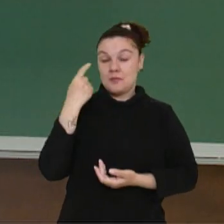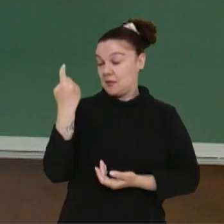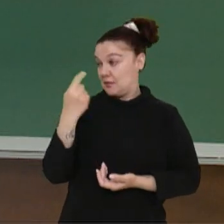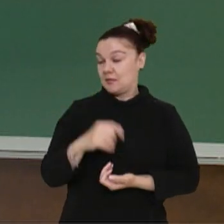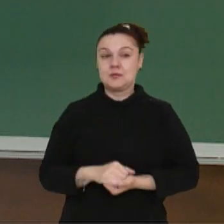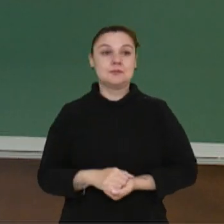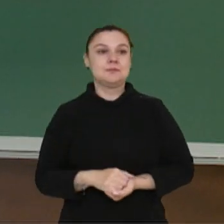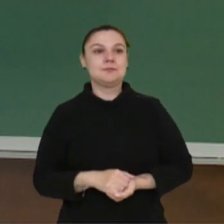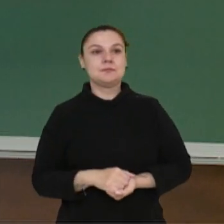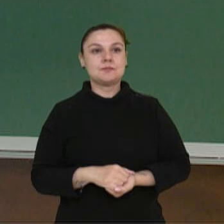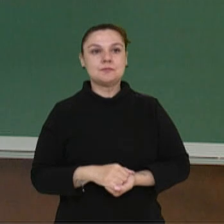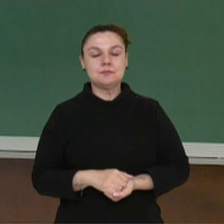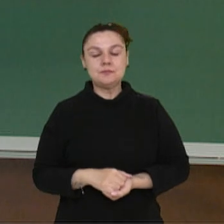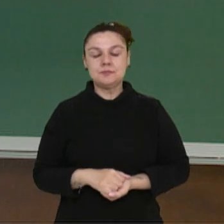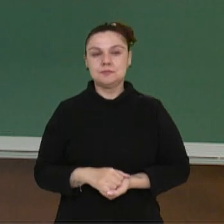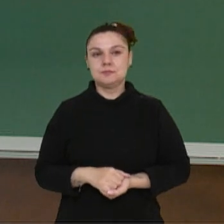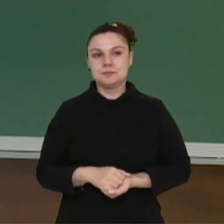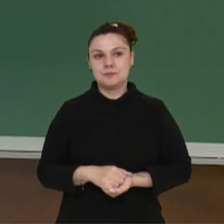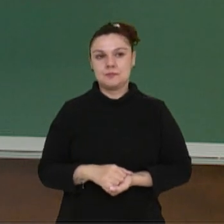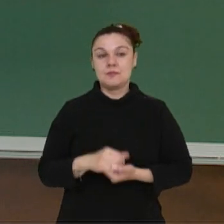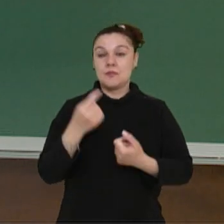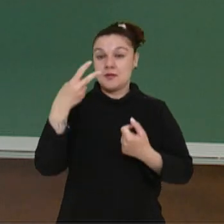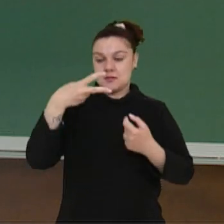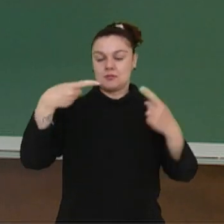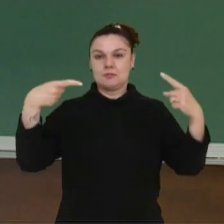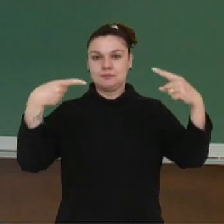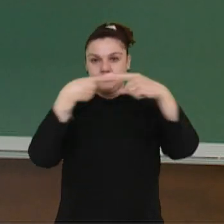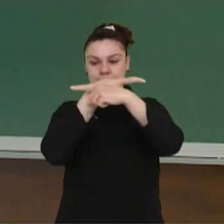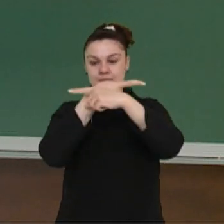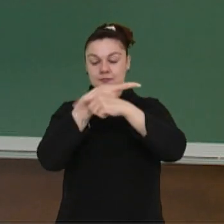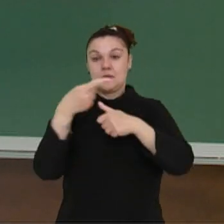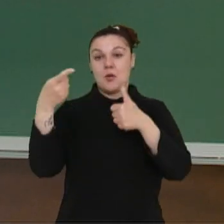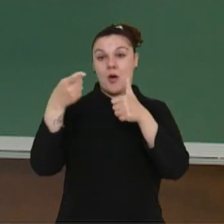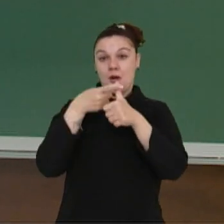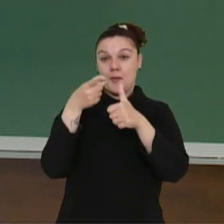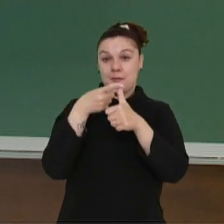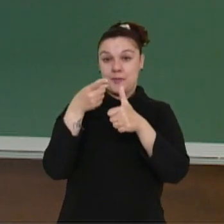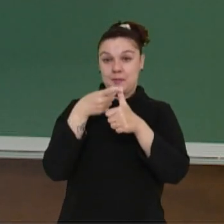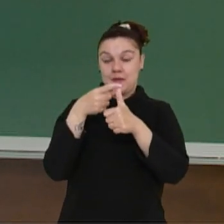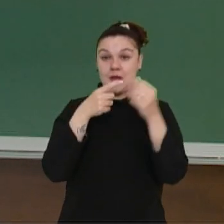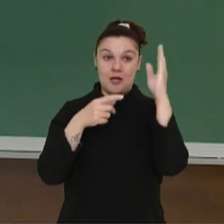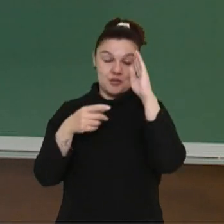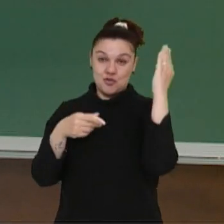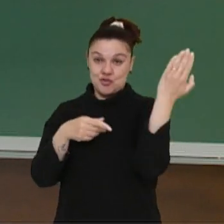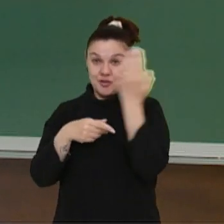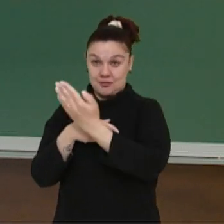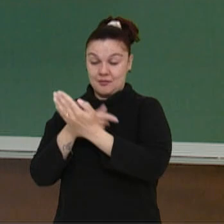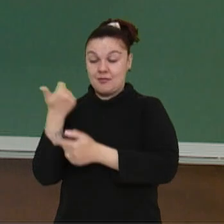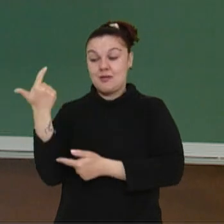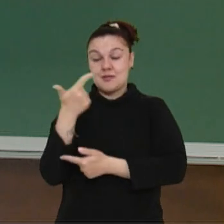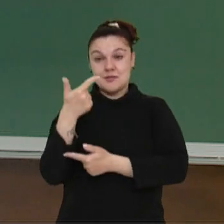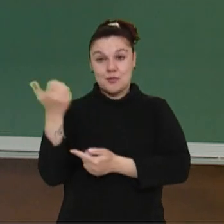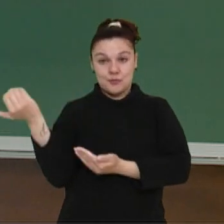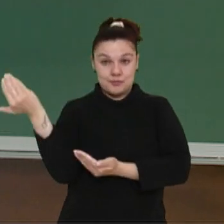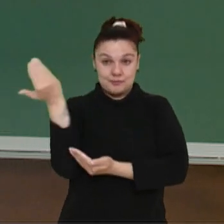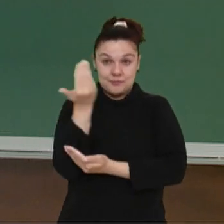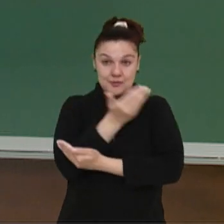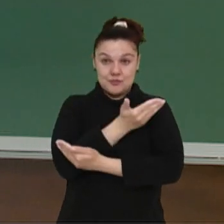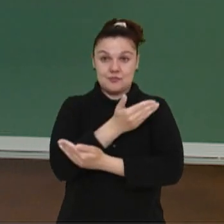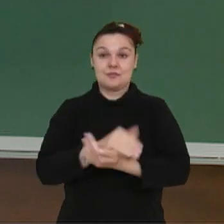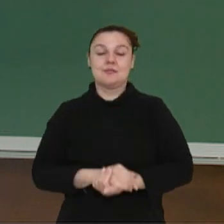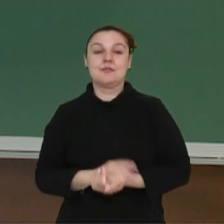esse tipo de representação. Uma seta dupla, a primeira indica a reação direta e a segunda indica a